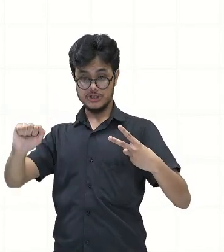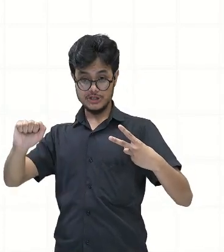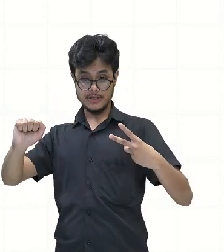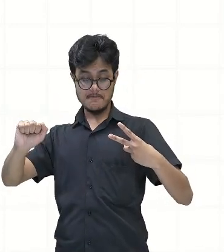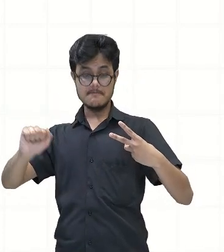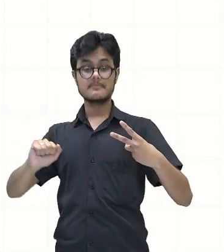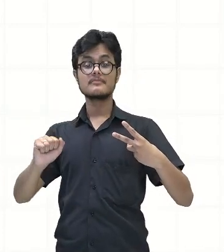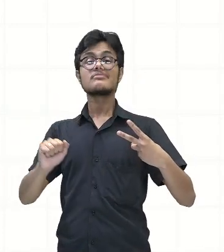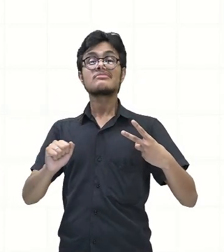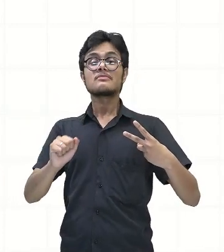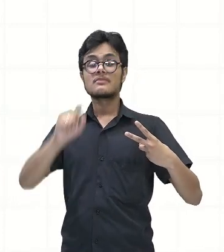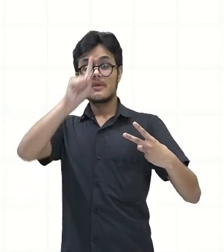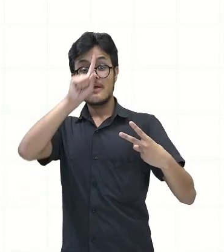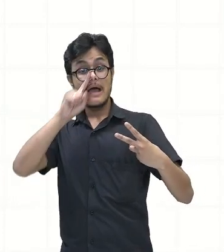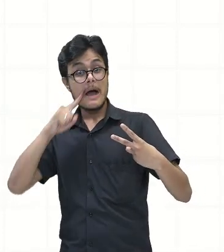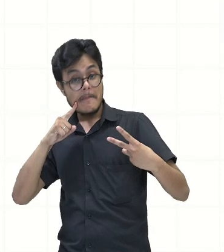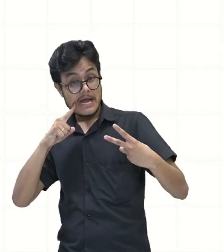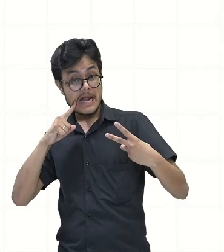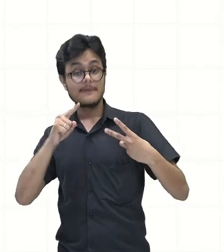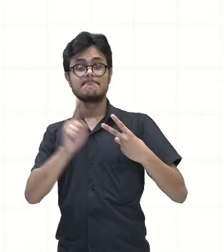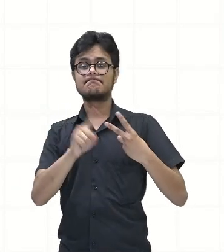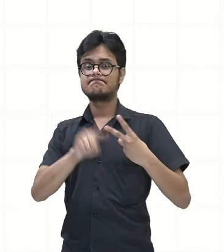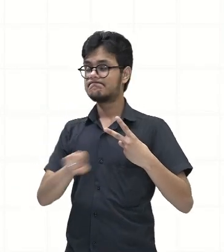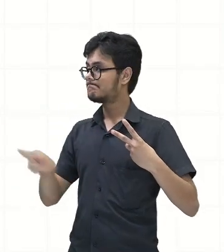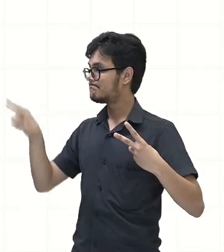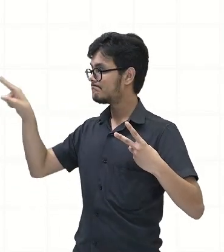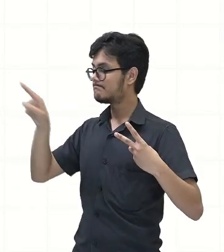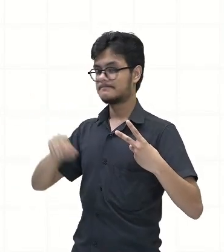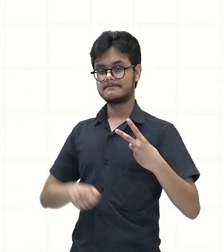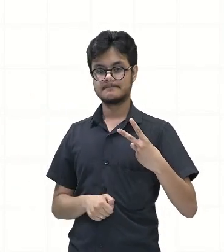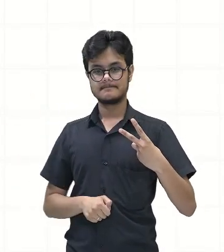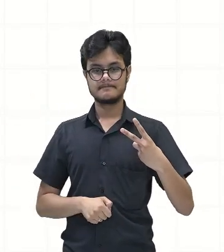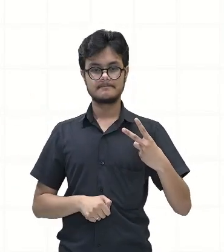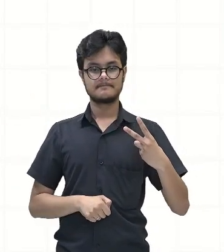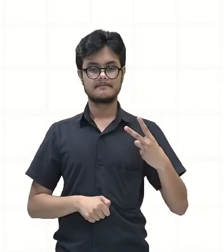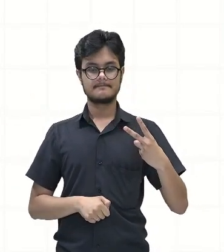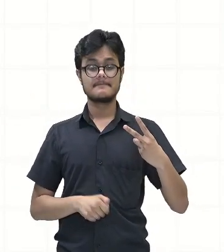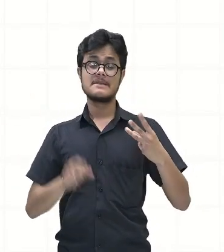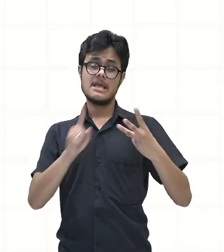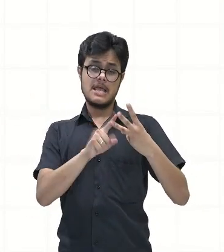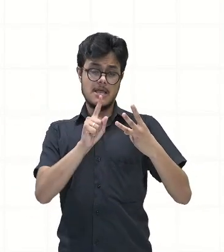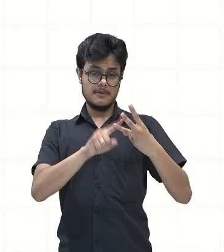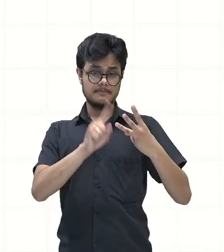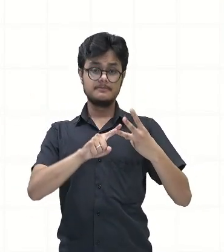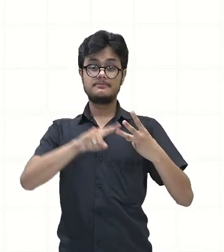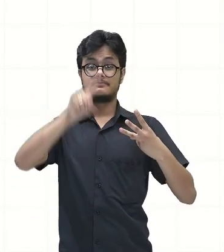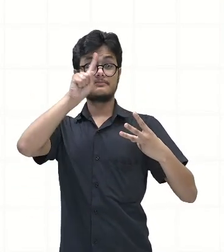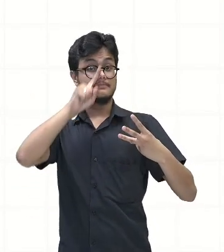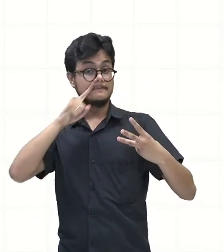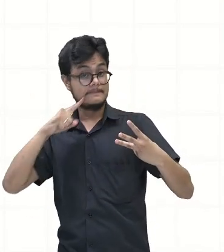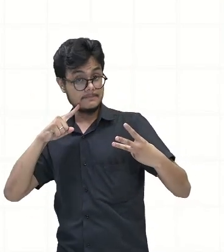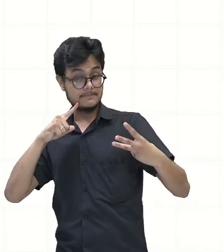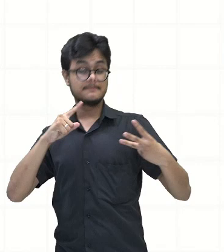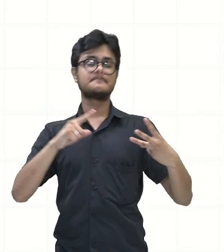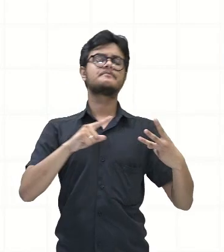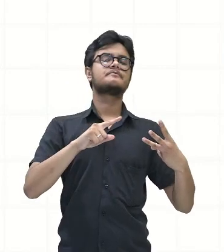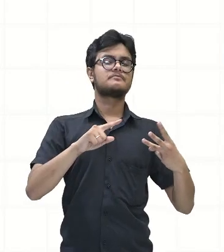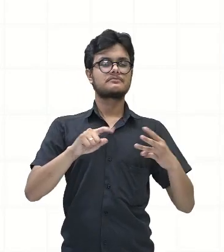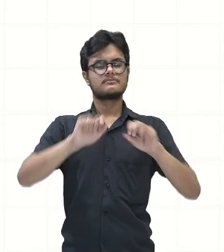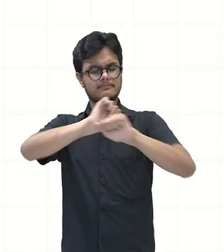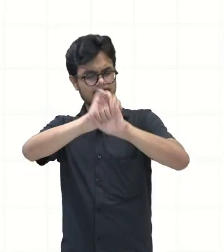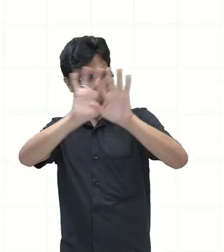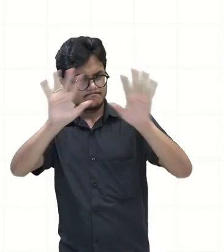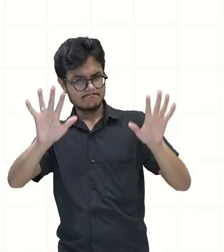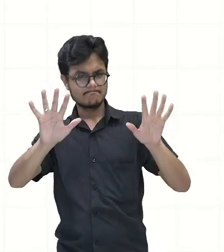um amarelo aqui mais vivo, né? O amarelo mais claro aqui nós temos o Cerrado, nós temos a Mata